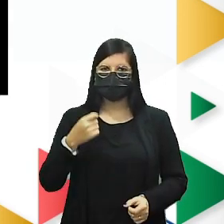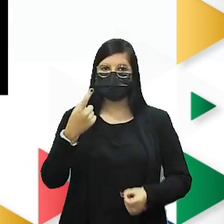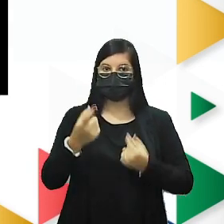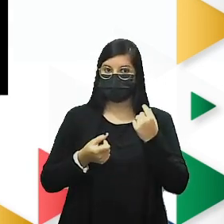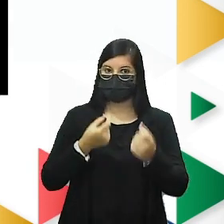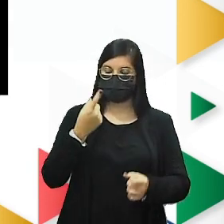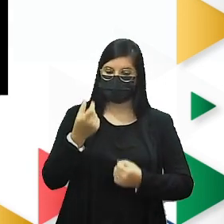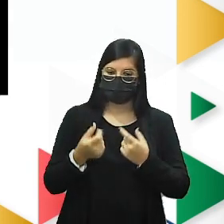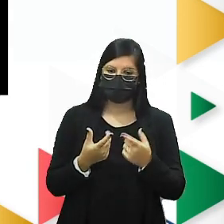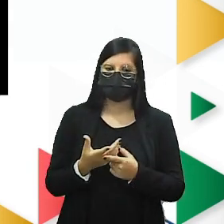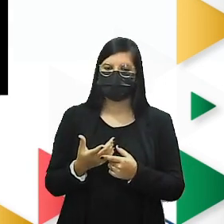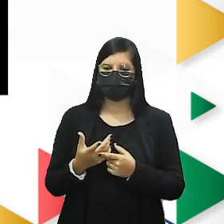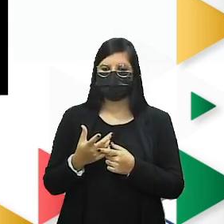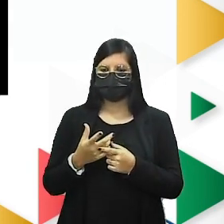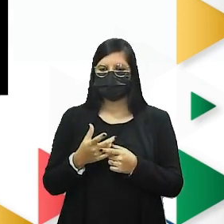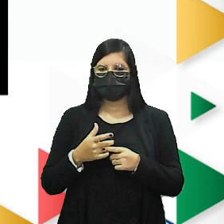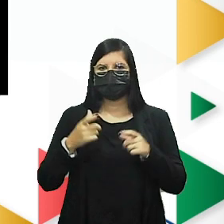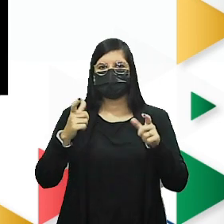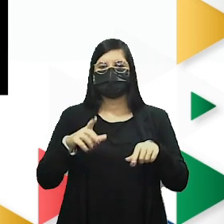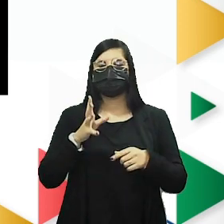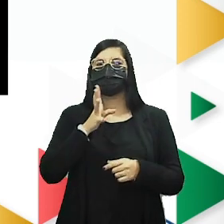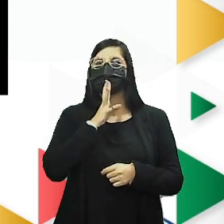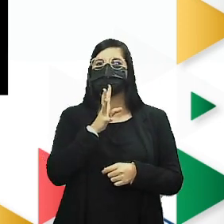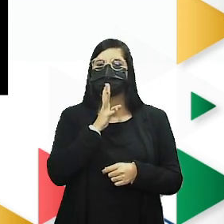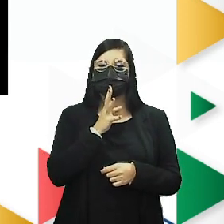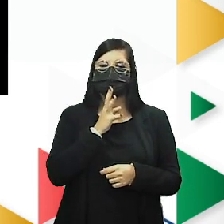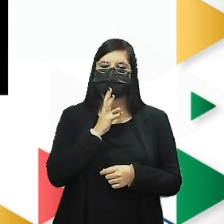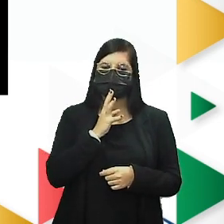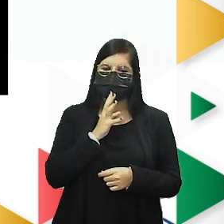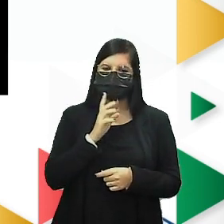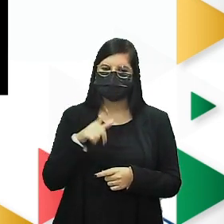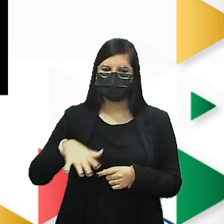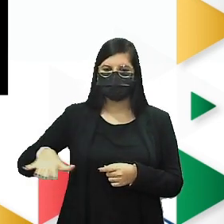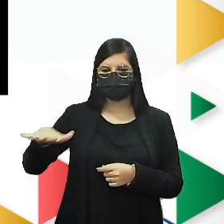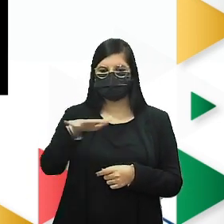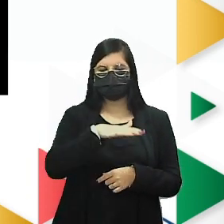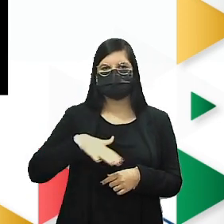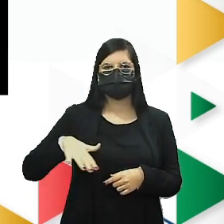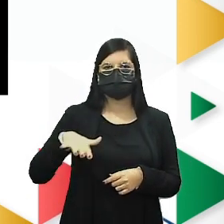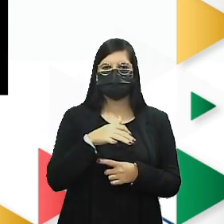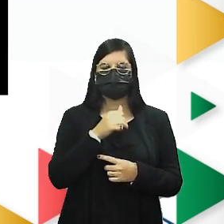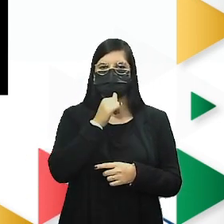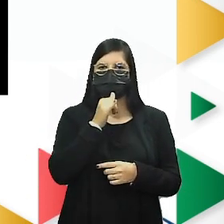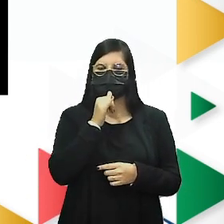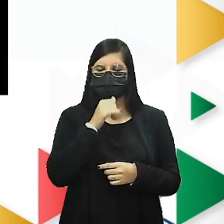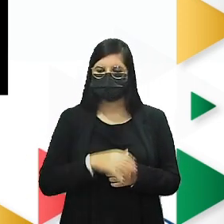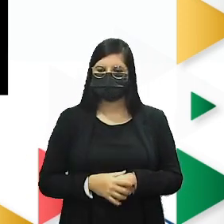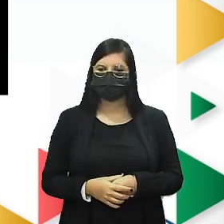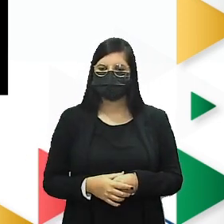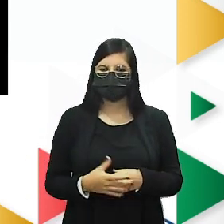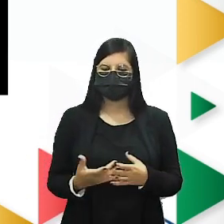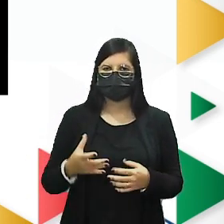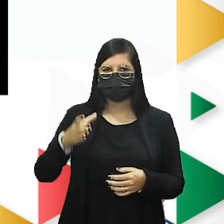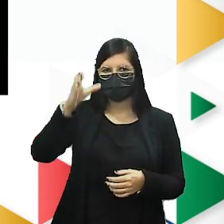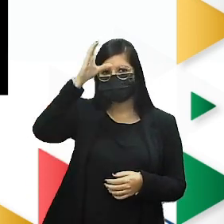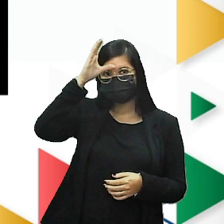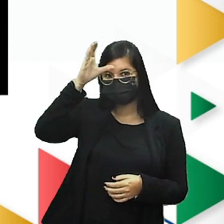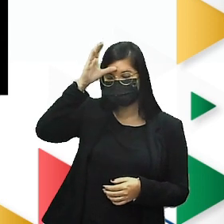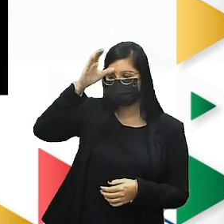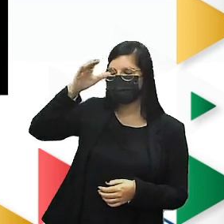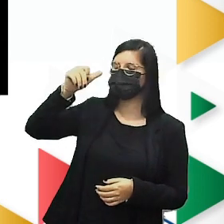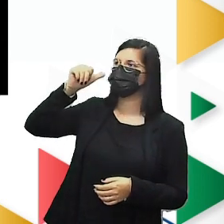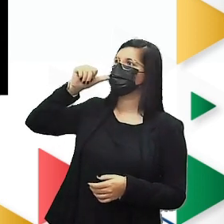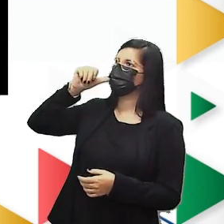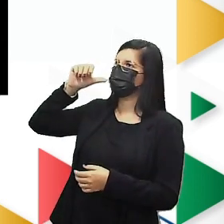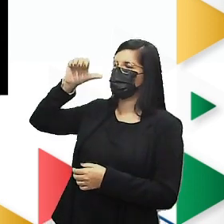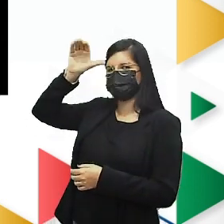Geralmente, a fonte é de um conhecido do morador, ou de um conhecimento geral. Aquela história de o tio da minha tia,